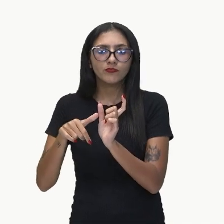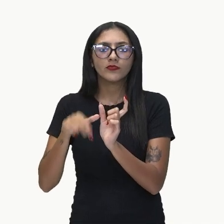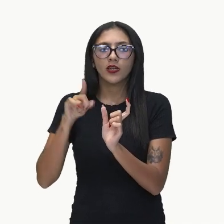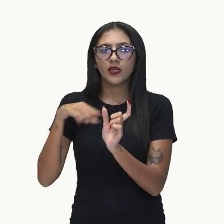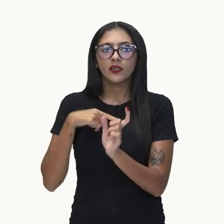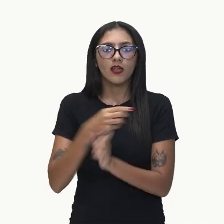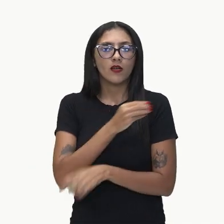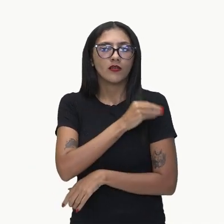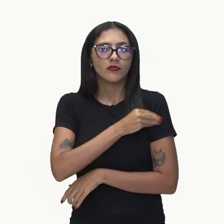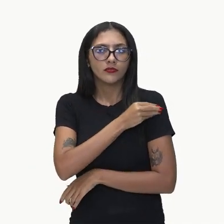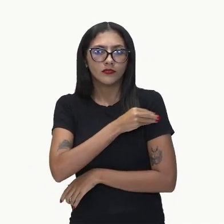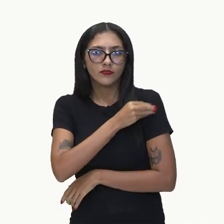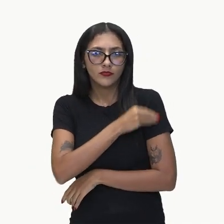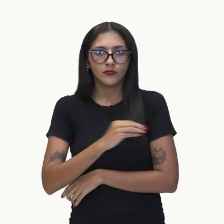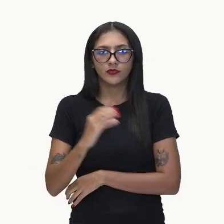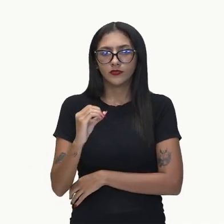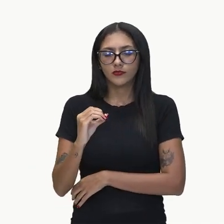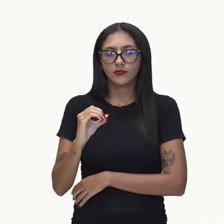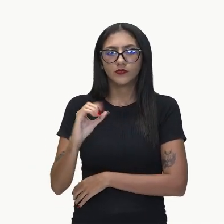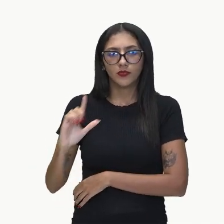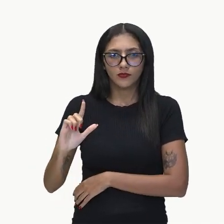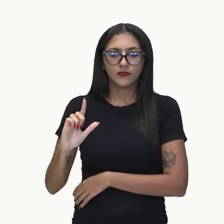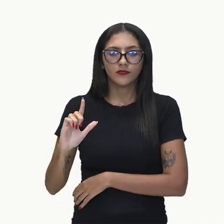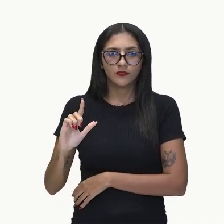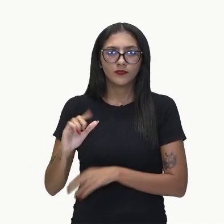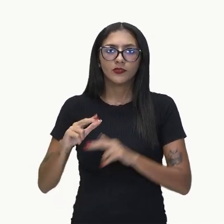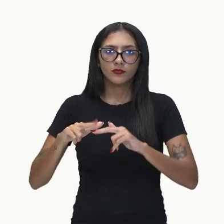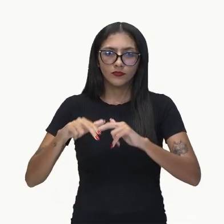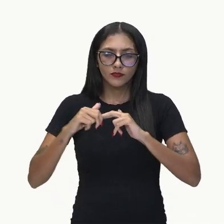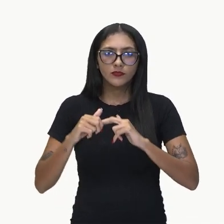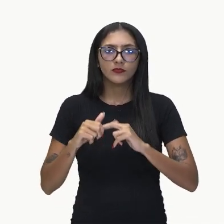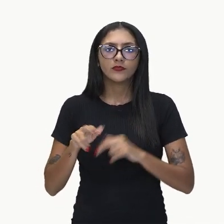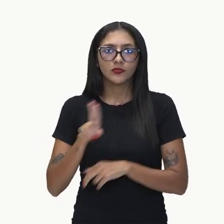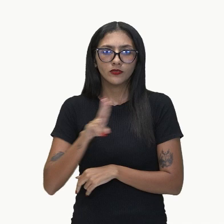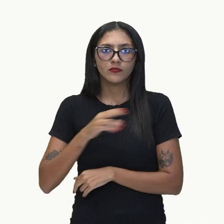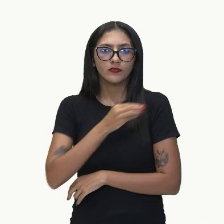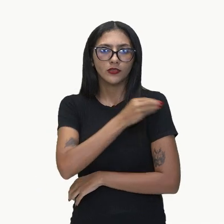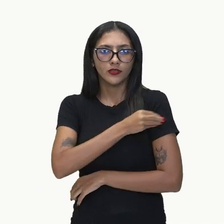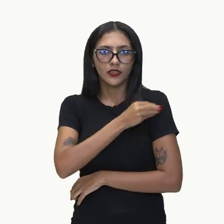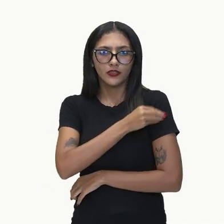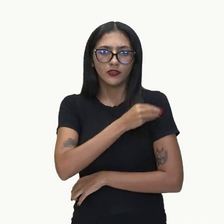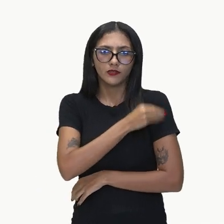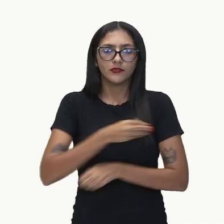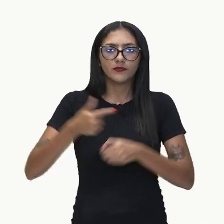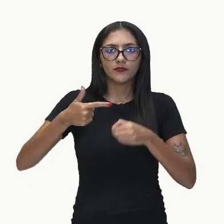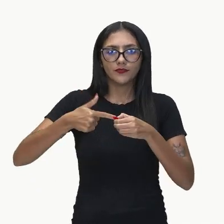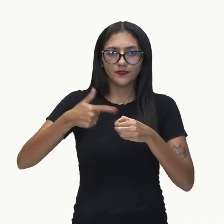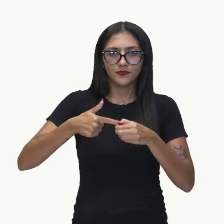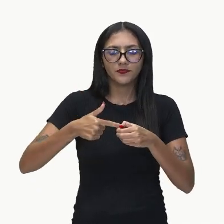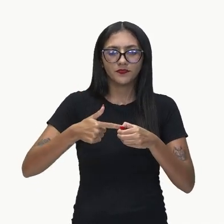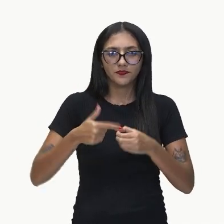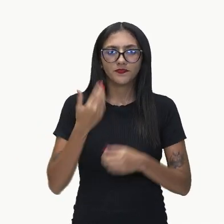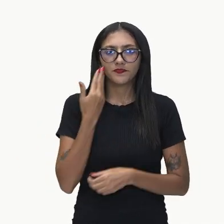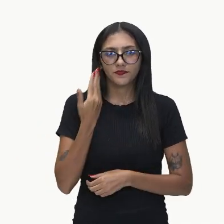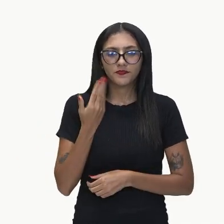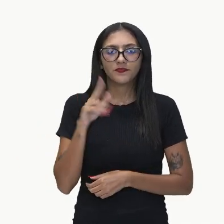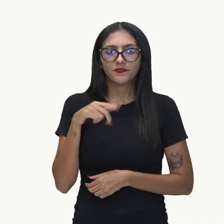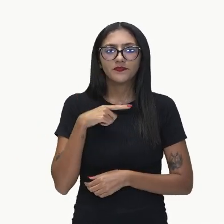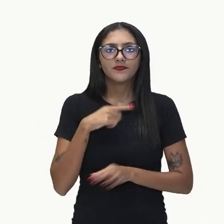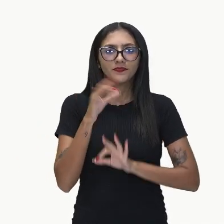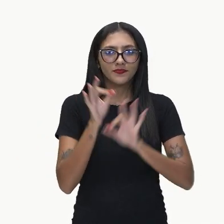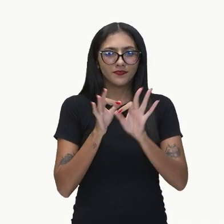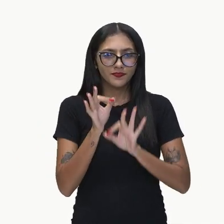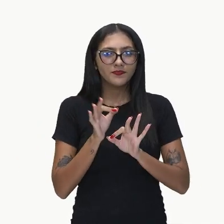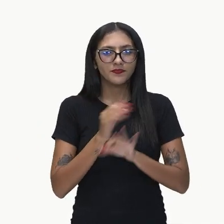álcool, terminação ol. Por isso que se chama etanol. É assim que se dá o